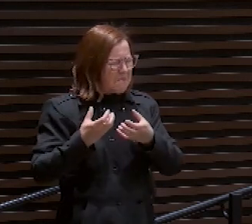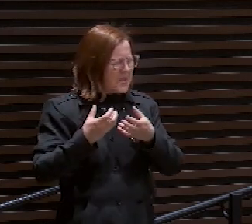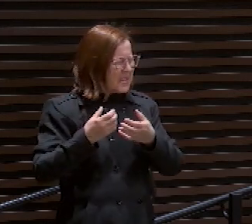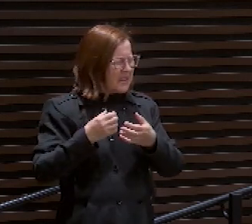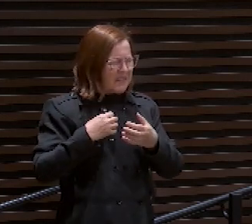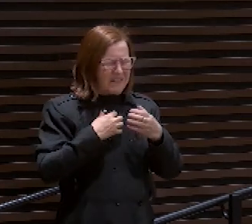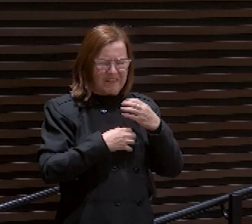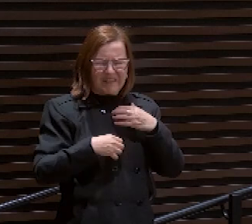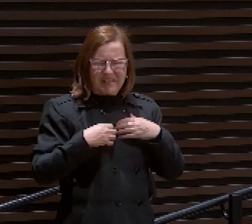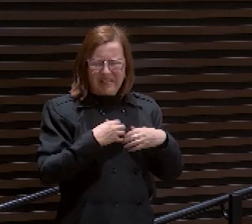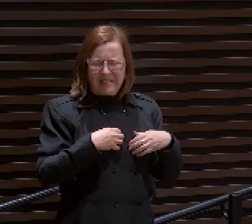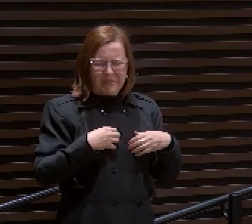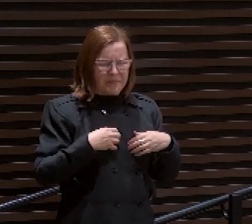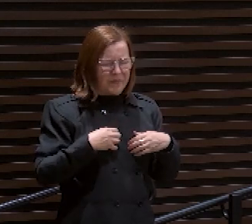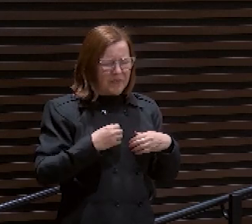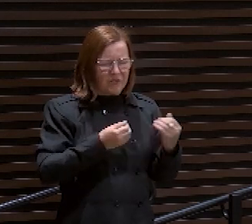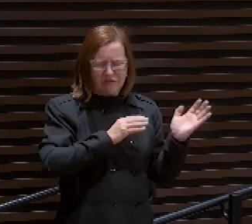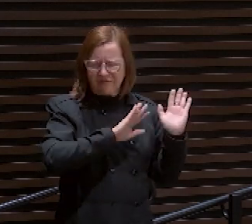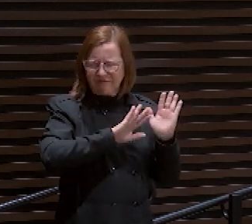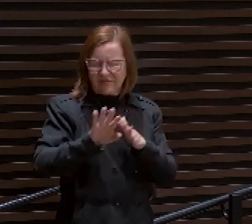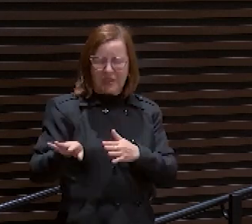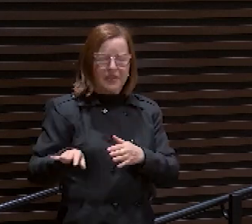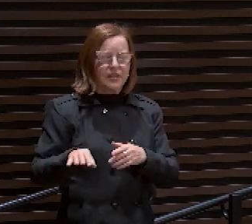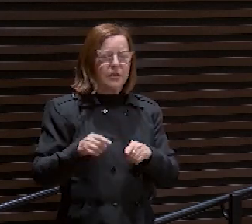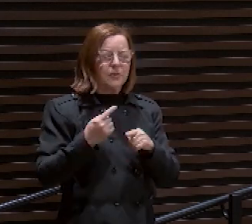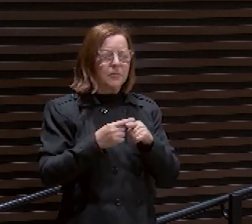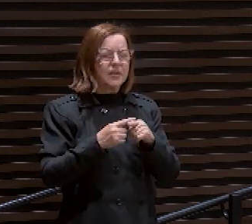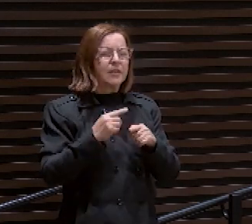mágoa, pois a Tua palavra diz que o jugo de